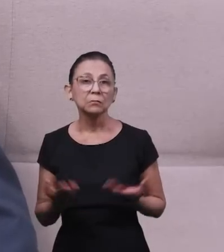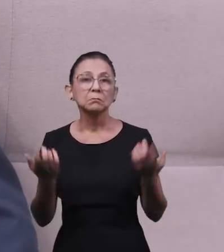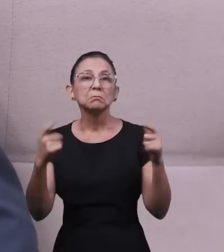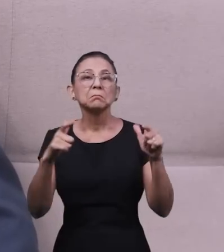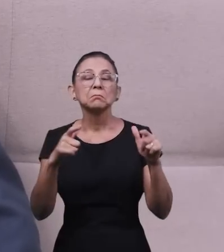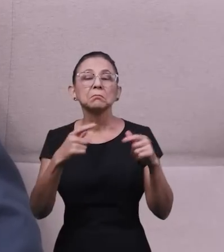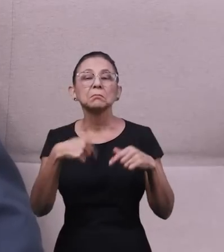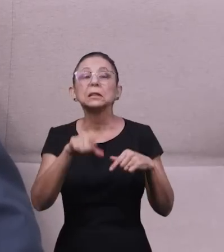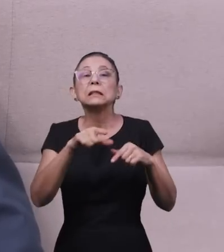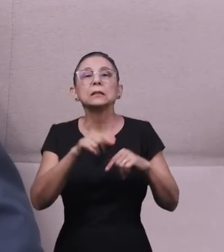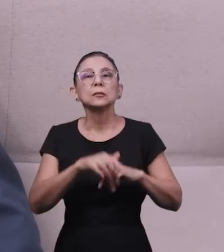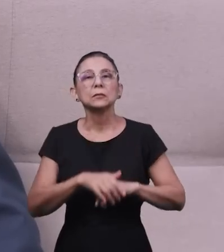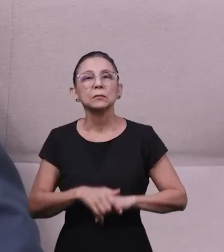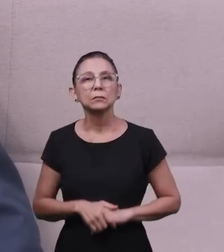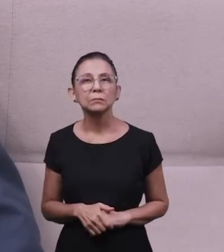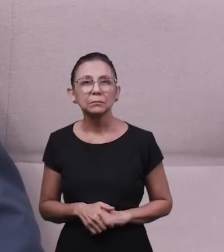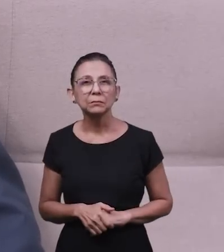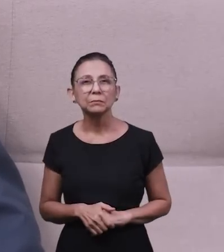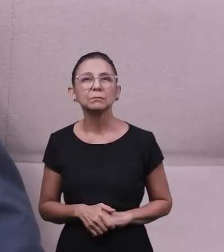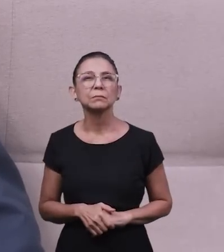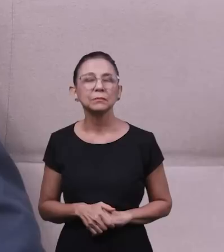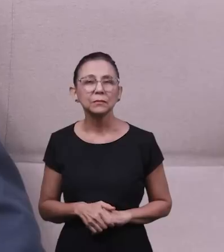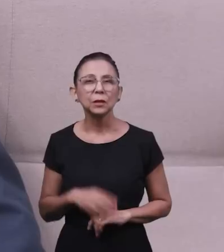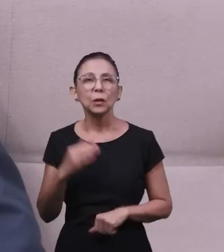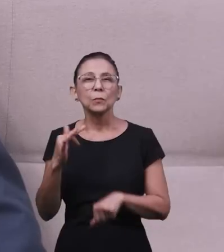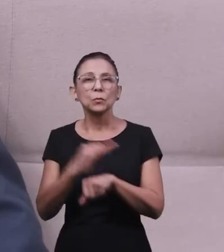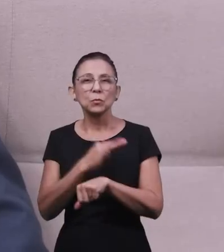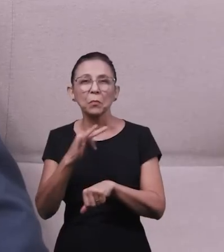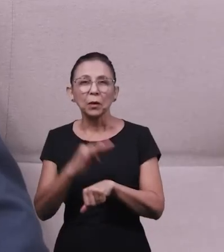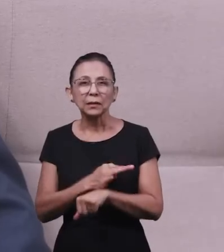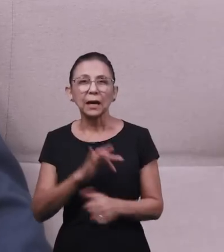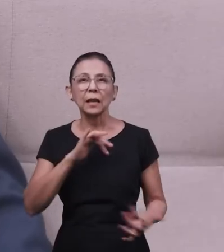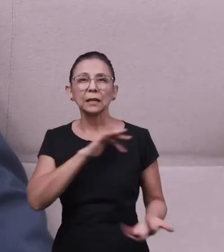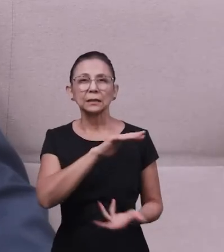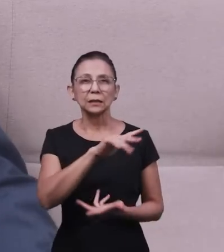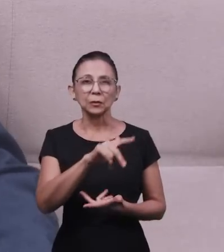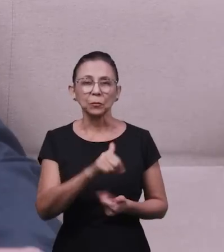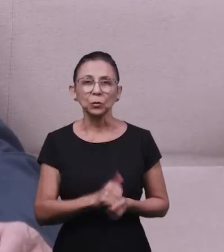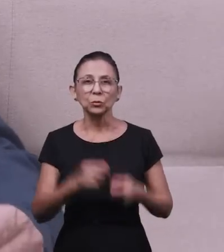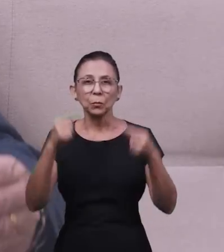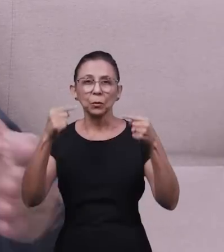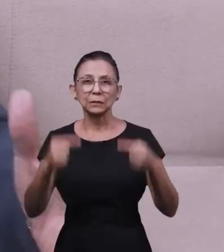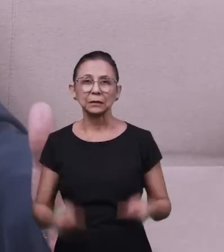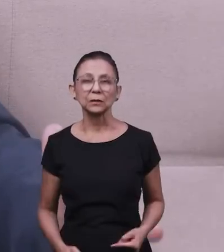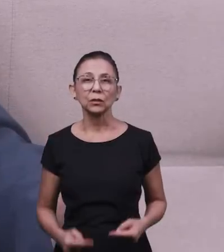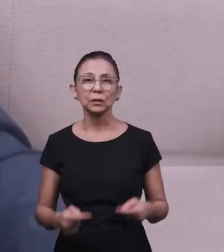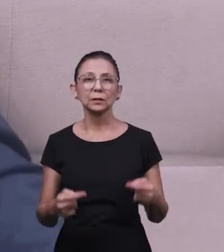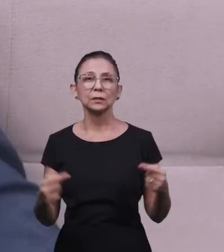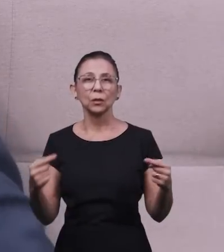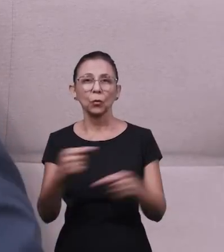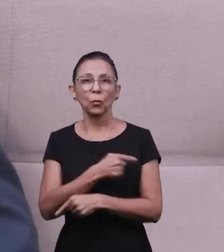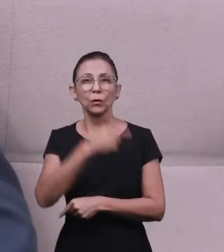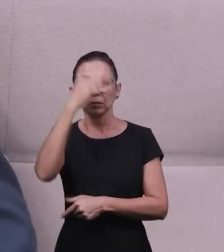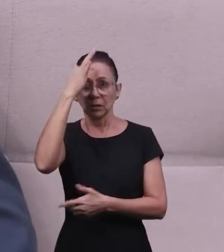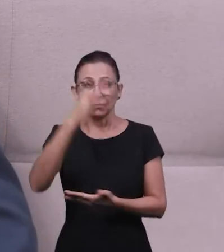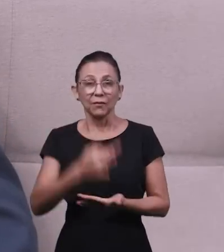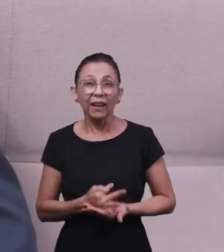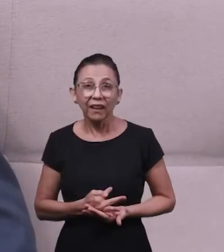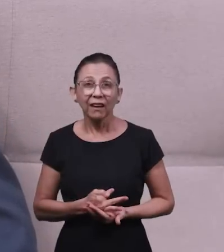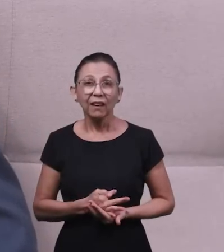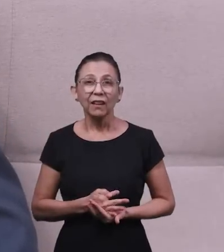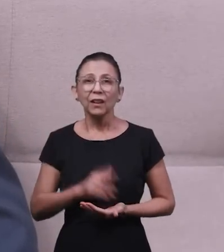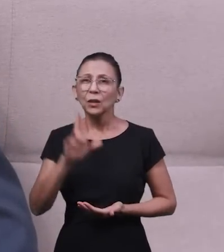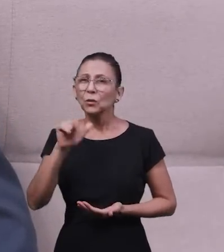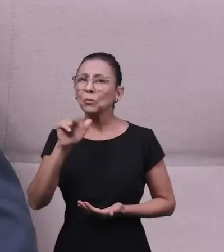Iremos nos subjugar em meio às grandes lutas, investidas e às oposições contra a fé? De